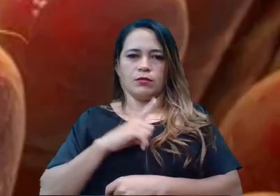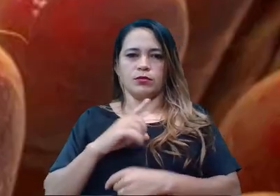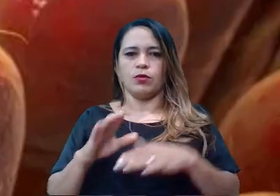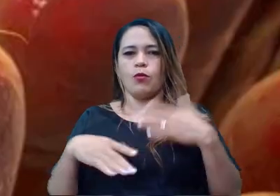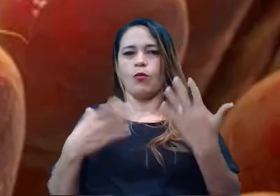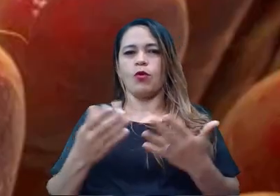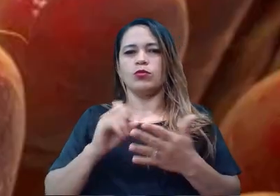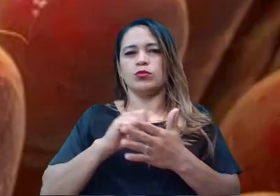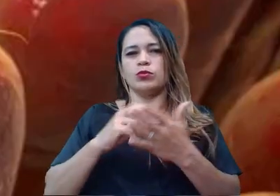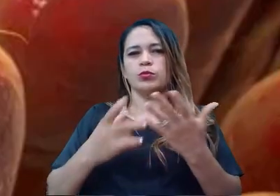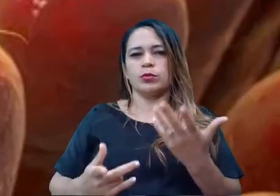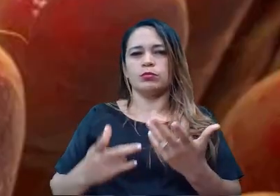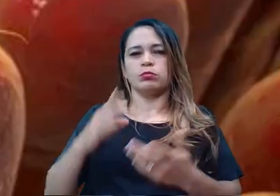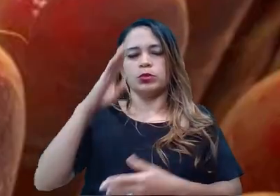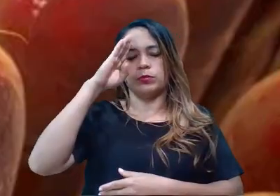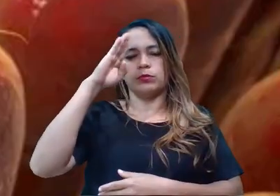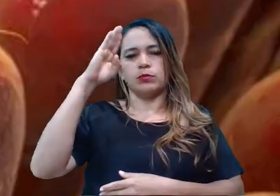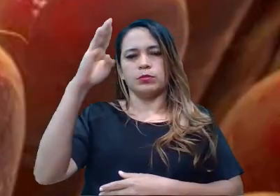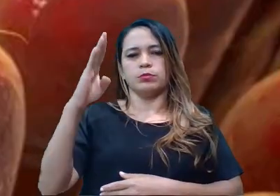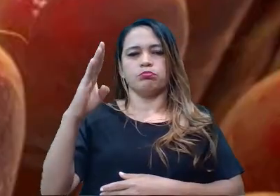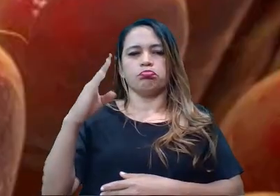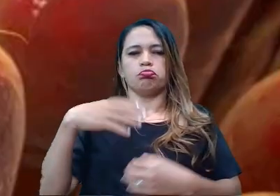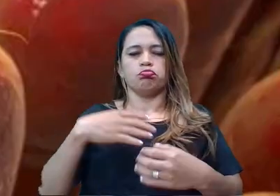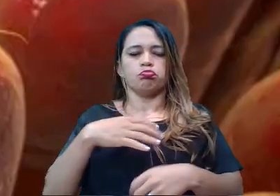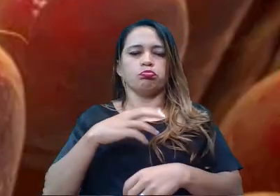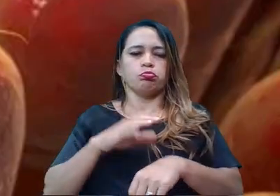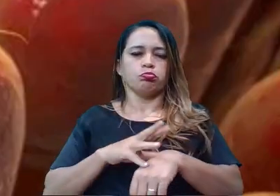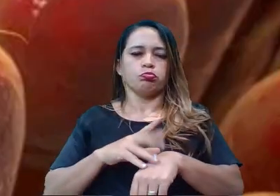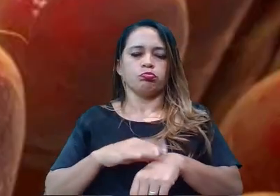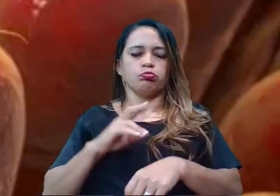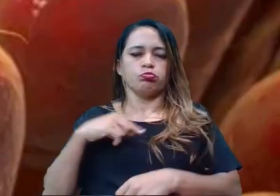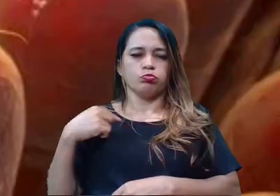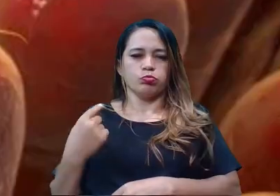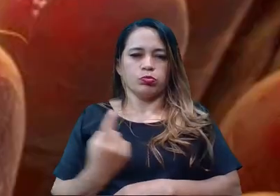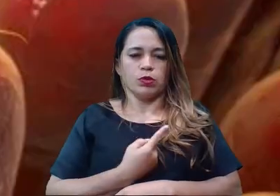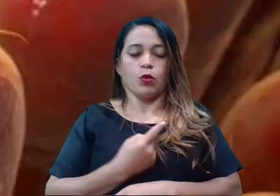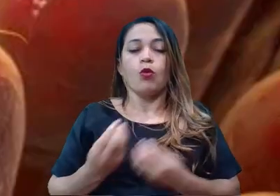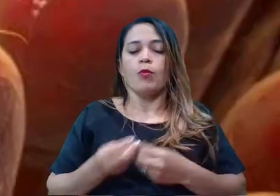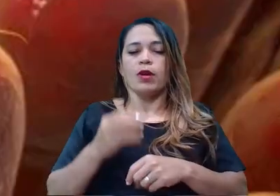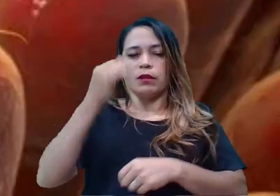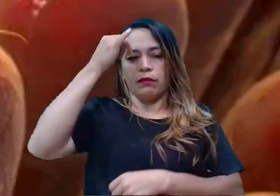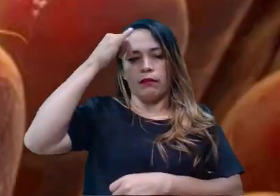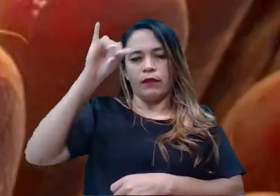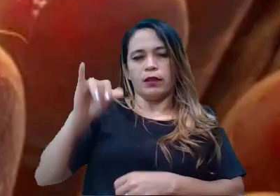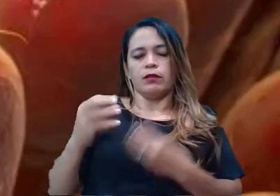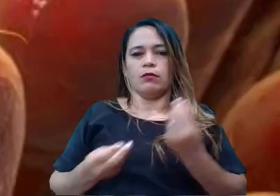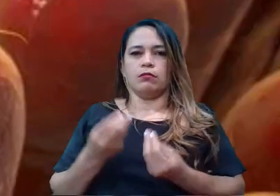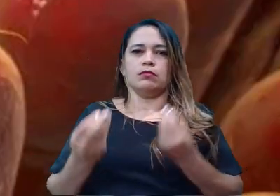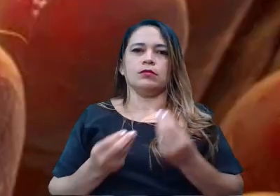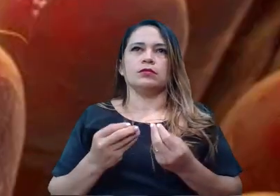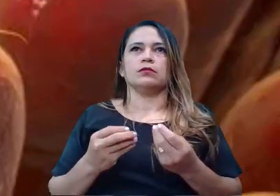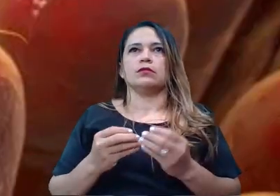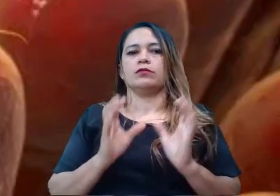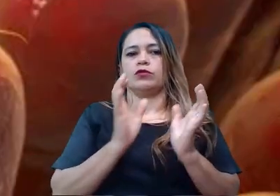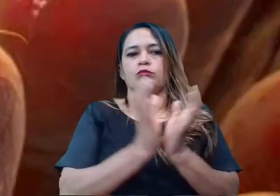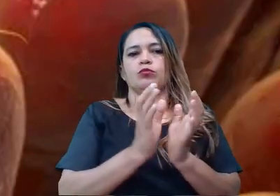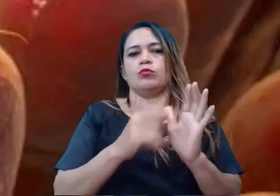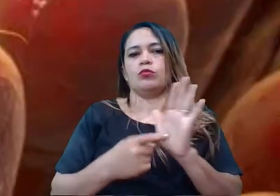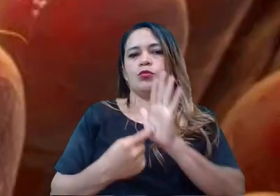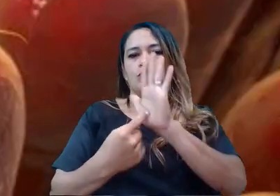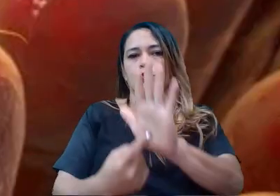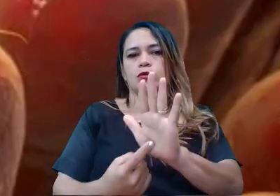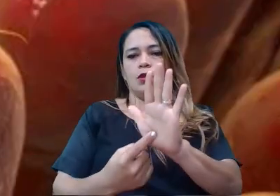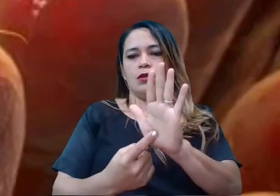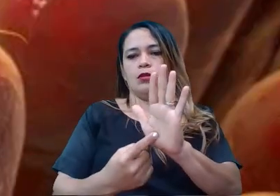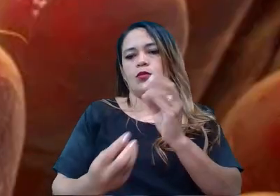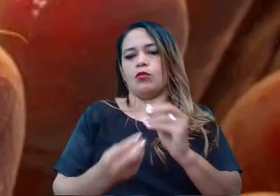quais são os principais sintomas, como é que a gente previne. E algumas dessas doenças eu vou te mostrar o ciclo reprodutivo do